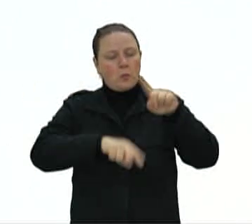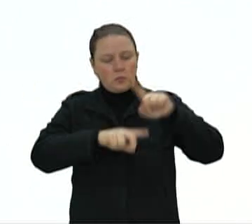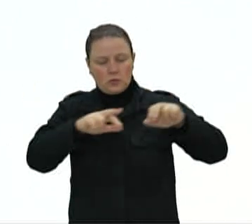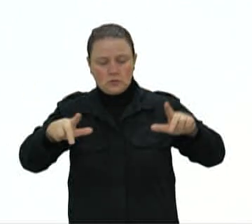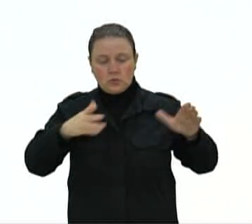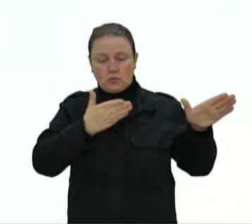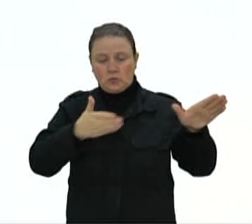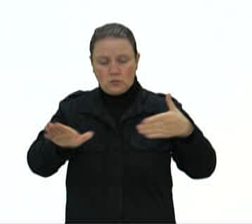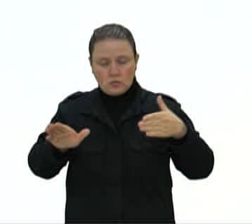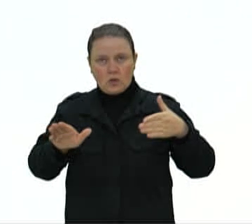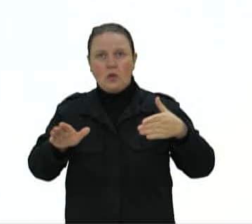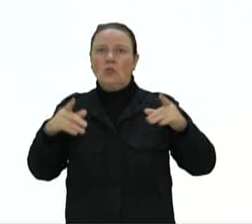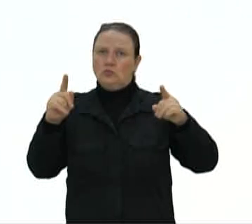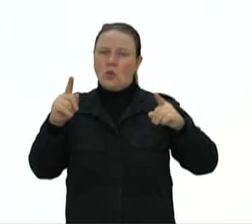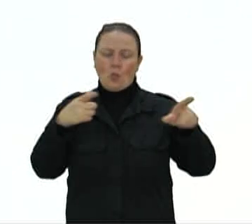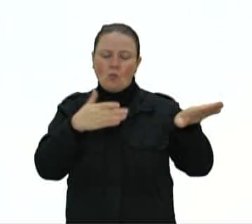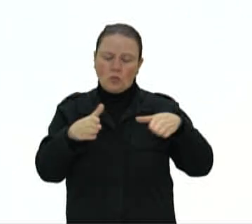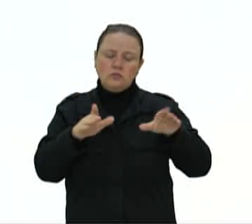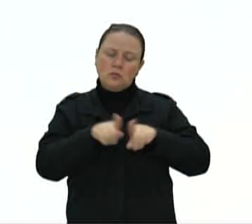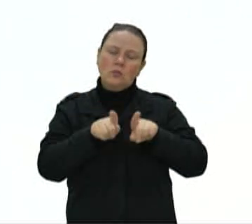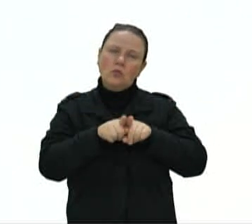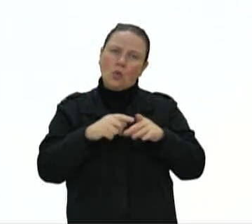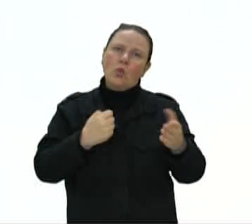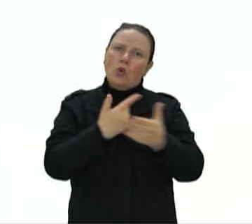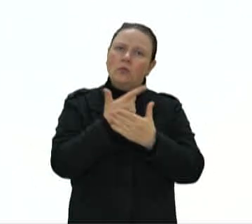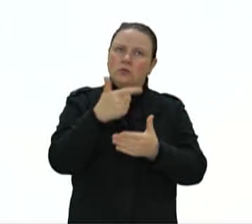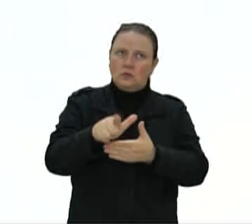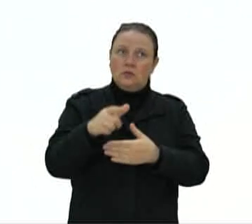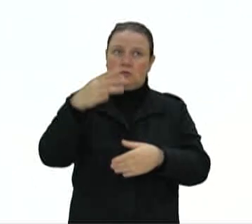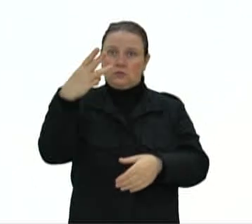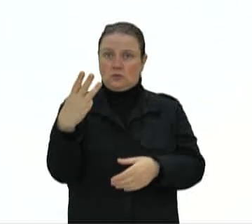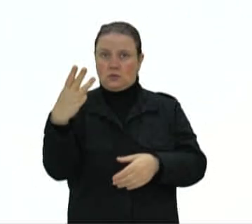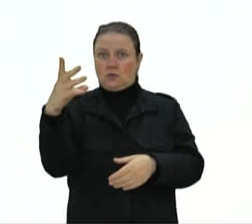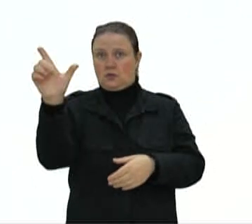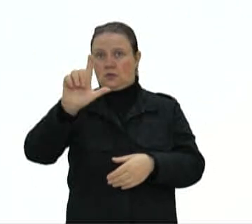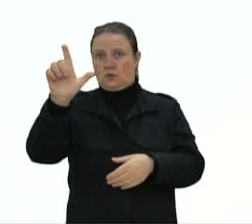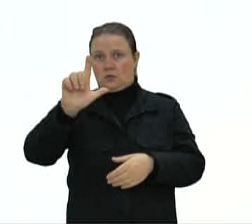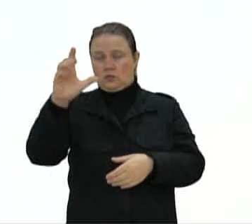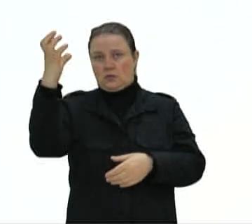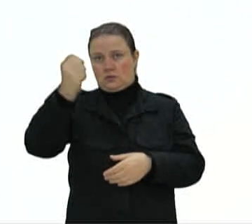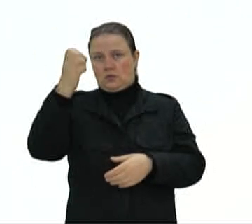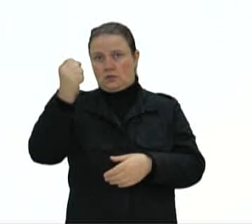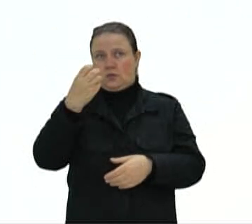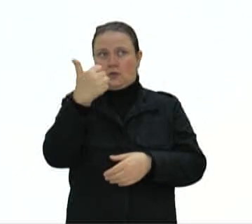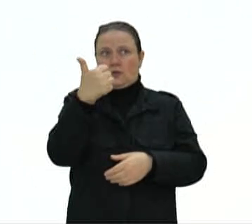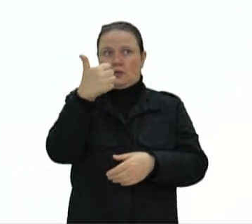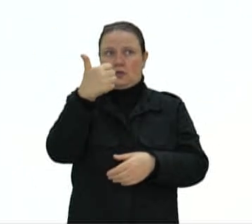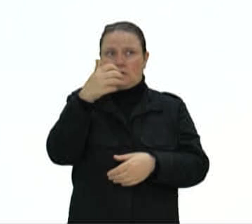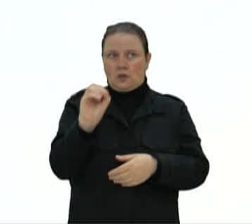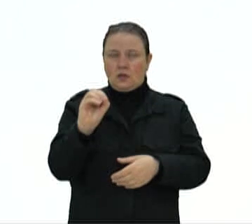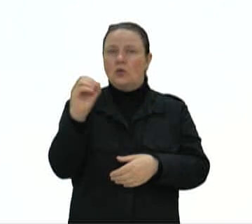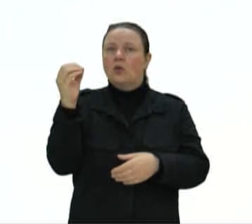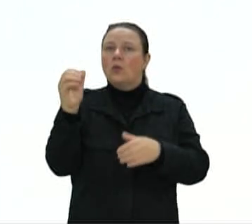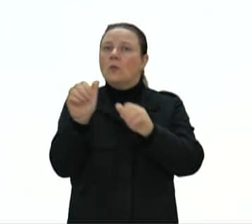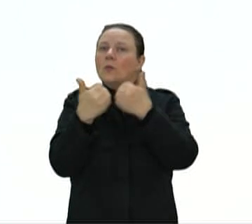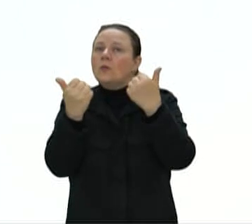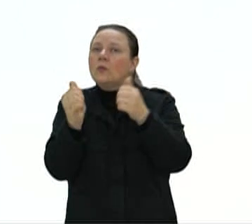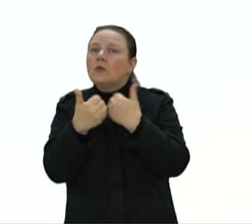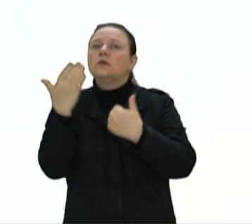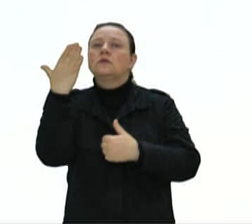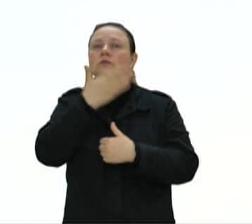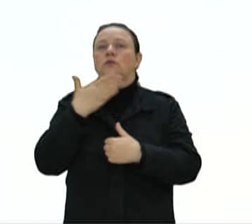e Lucas comprou 3 litros de leite e 10 pães doce, pagando R$ 22 pela compra. O que nós vamos fazer,